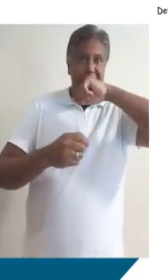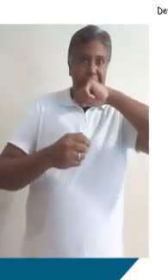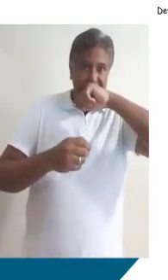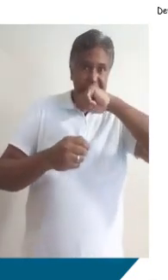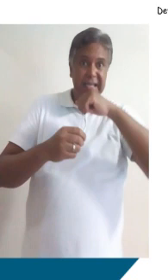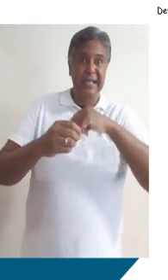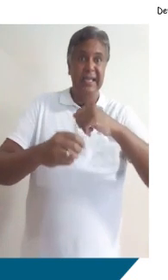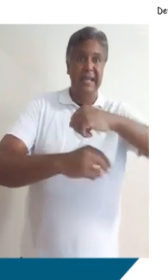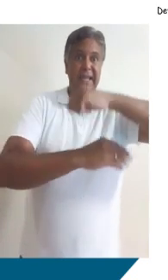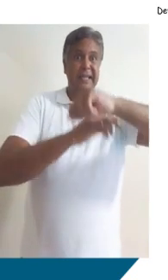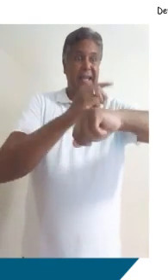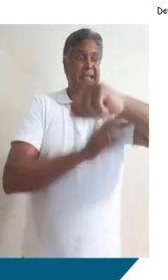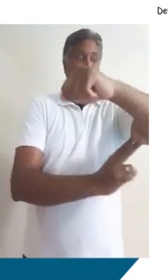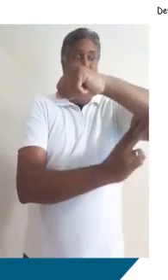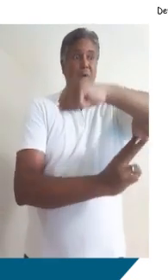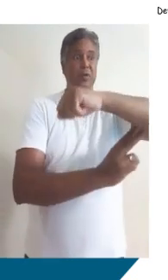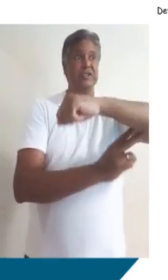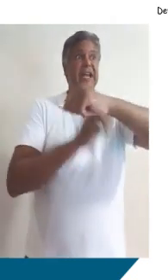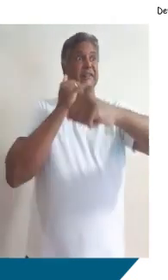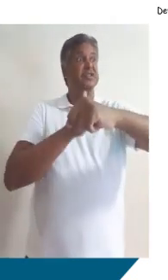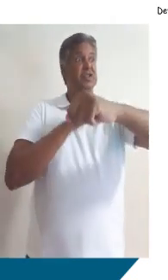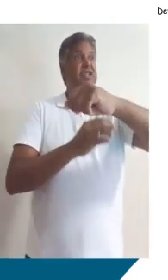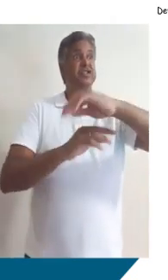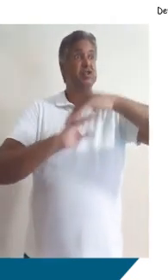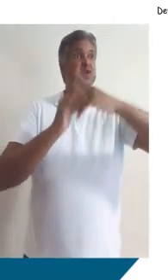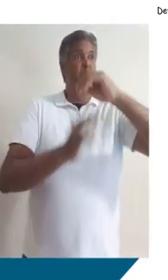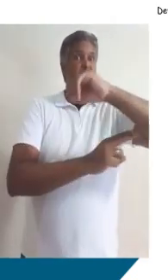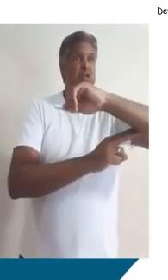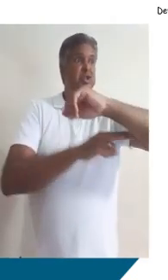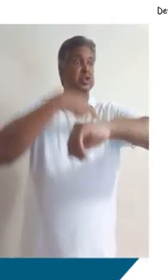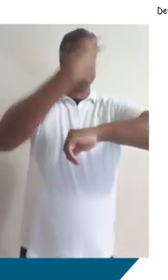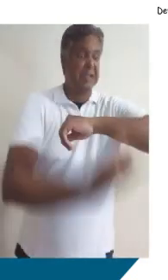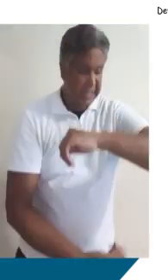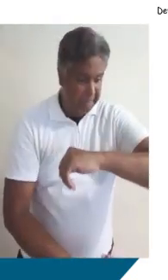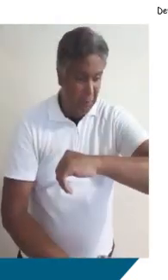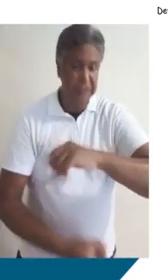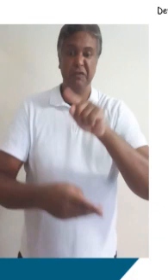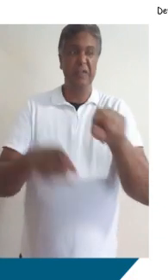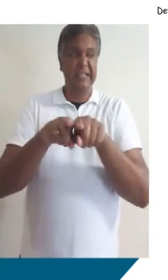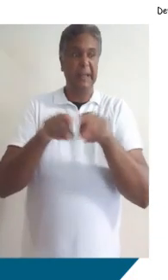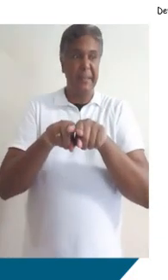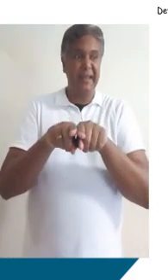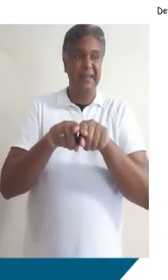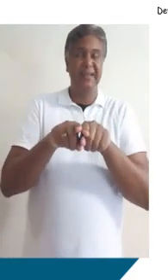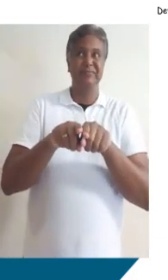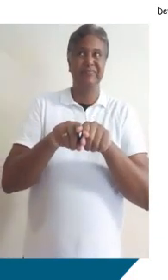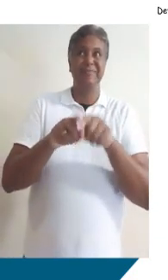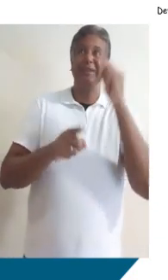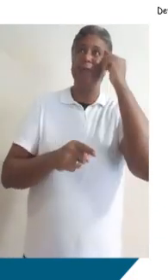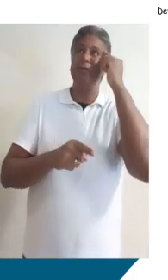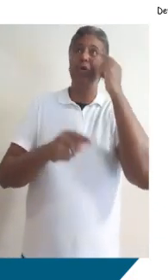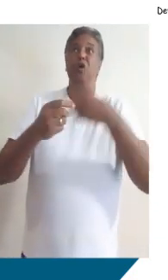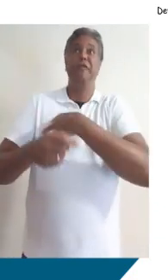se tacar da ponte, você se taca também? Então o filho viu que precisava de ideias melhores para sustentar o ponto de vista dele, de que